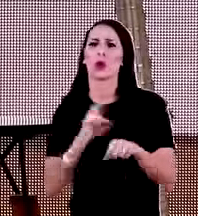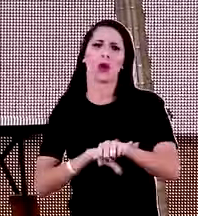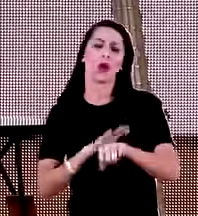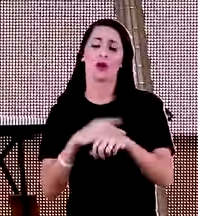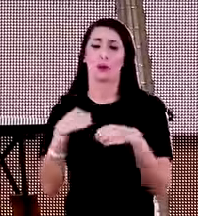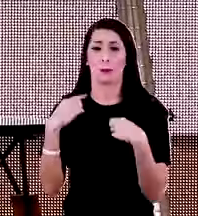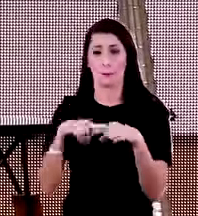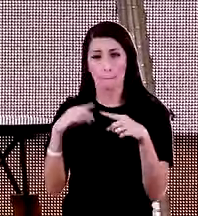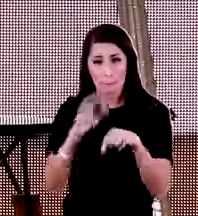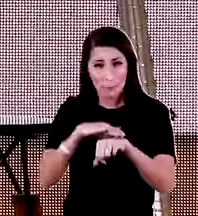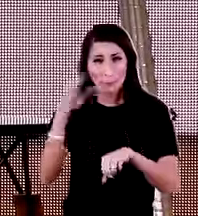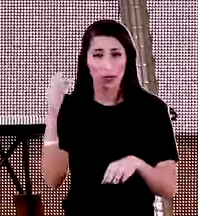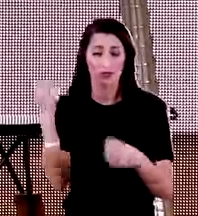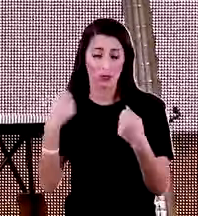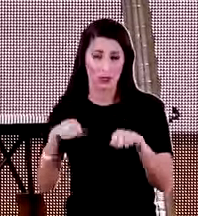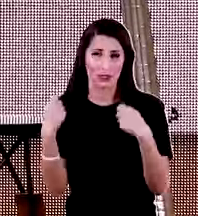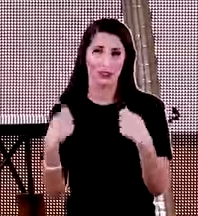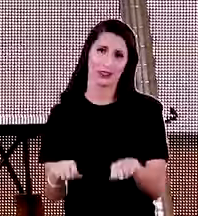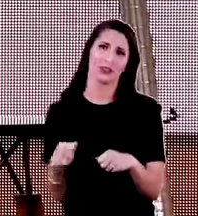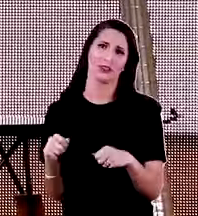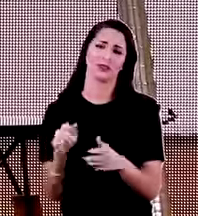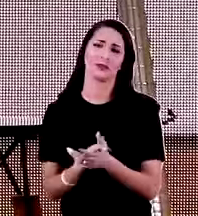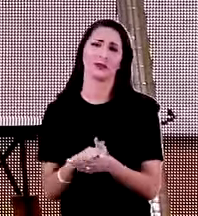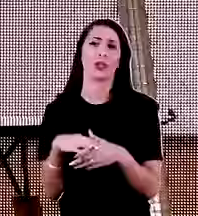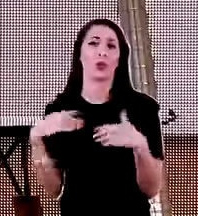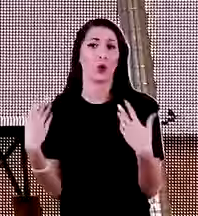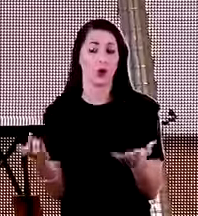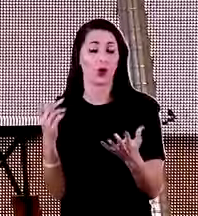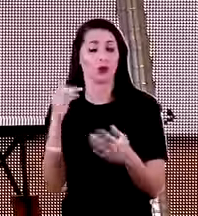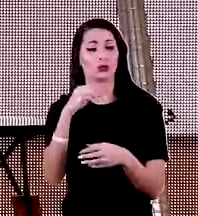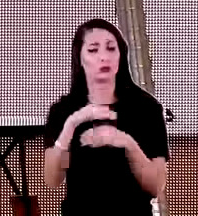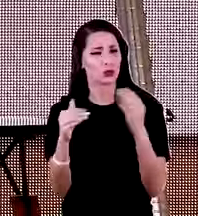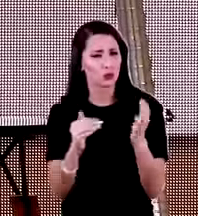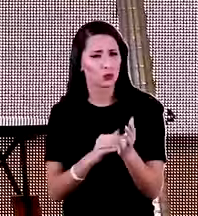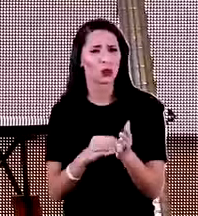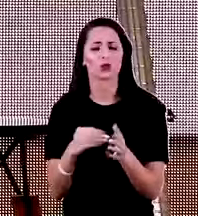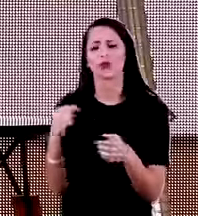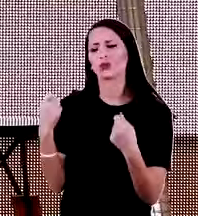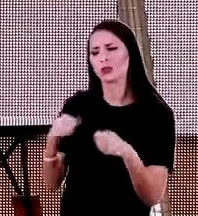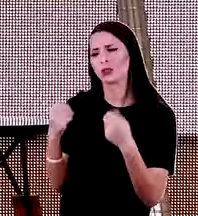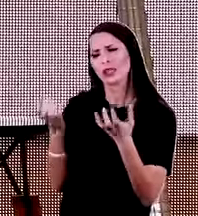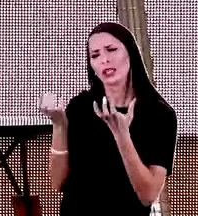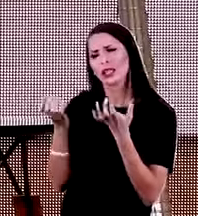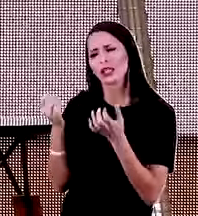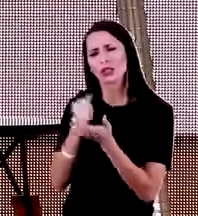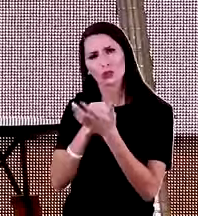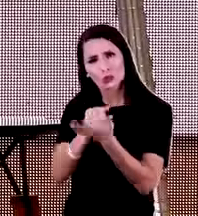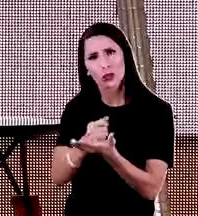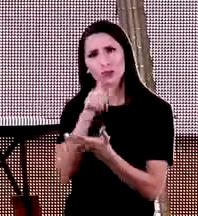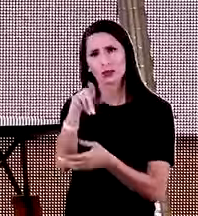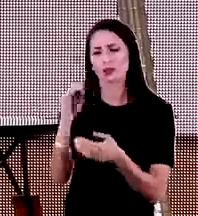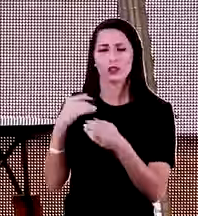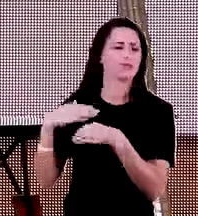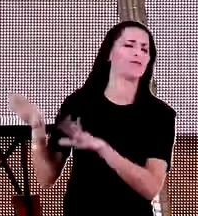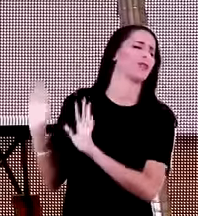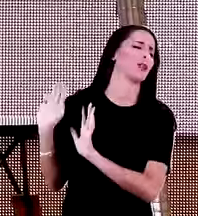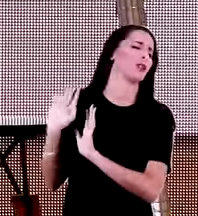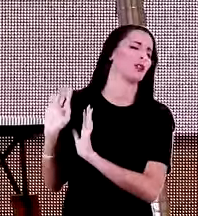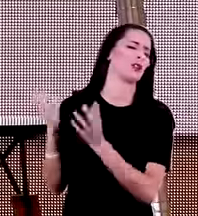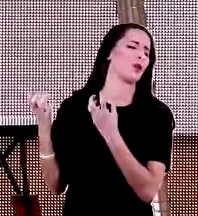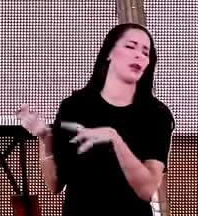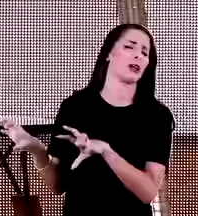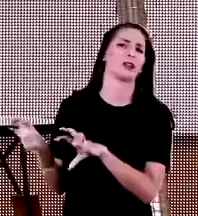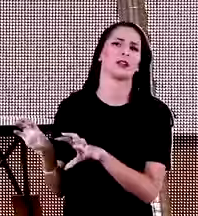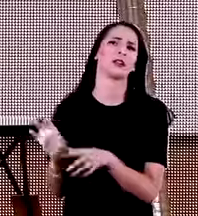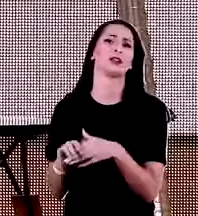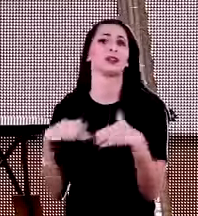espinho. Quando todo mundo tentava te ajudar, tu sai de ré. Sabe, nós precisamos avaliar que tipo de